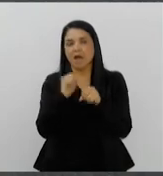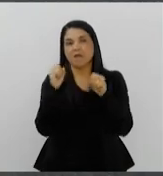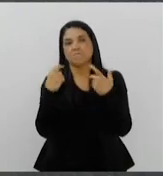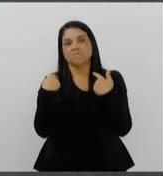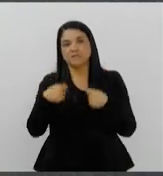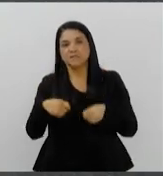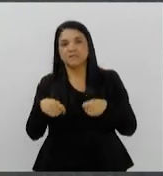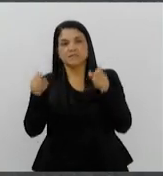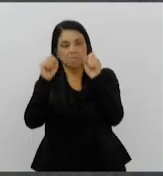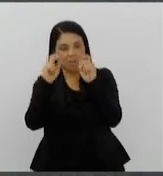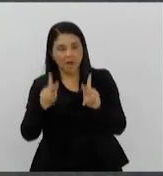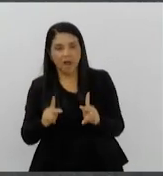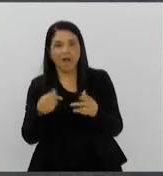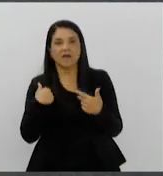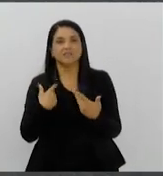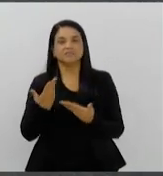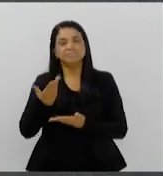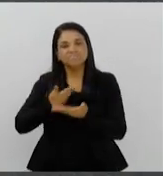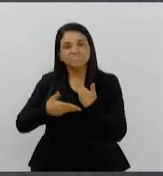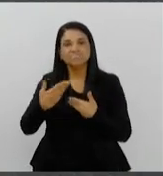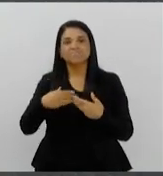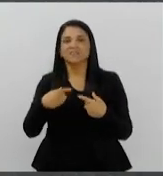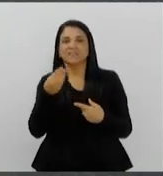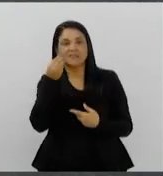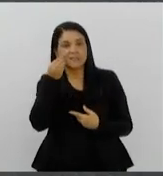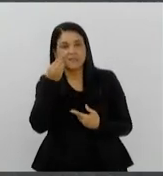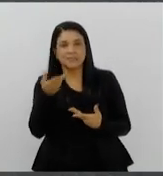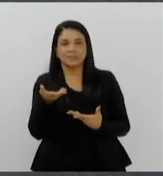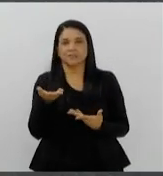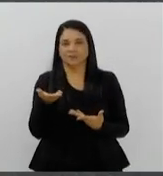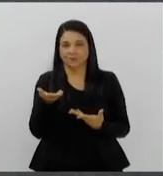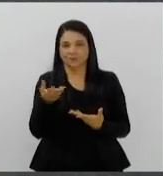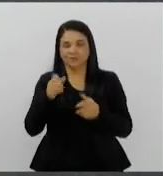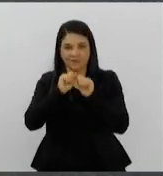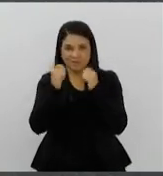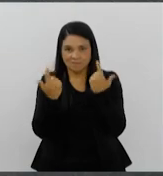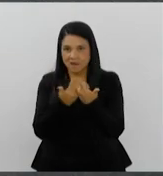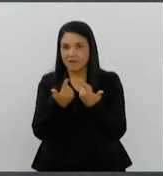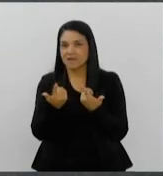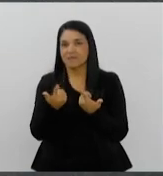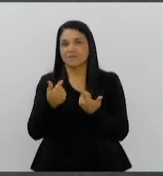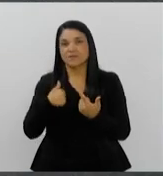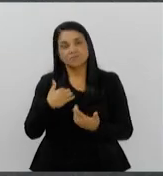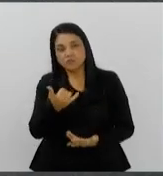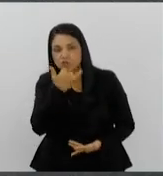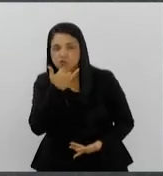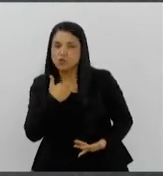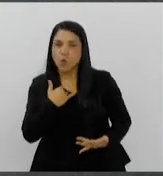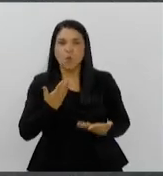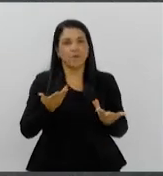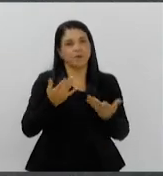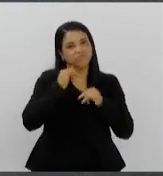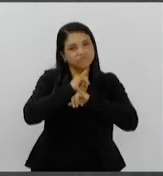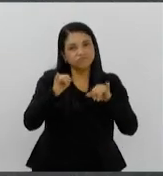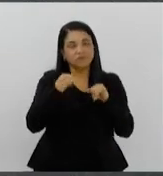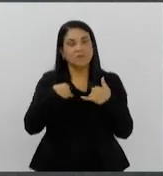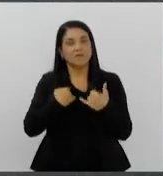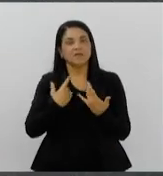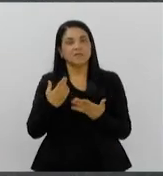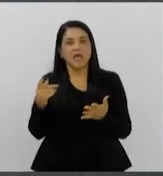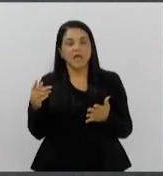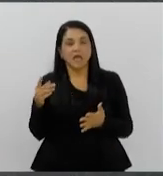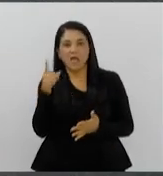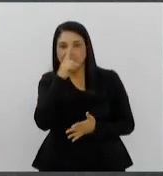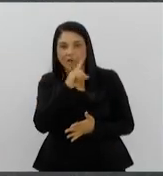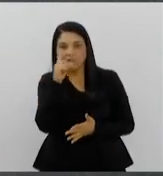um armistício com a Assembleia Legislativa. Mas me desculpa a expressão, mas é equívoco em cima de equívoco. E agora